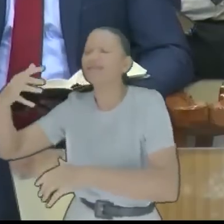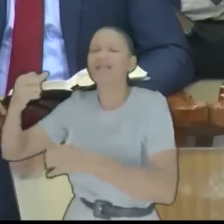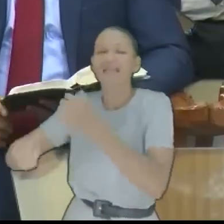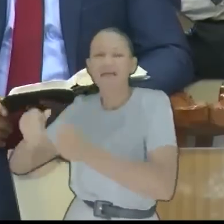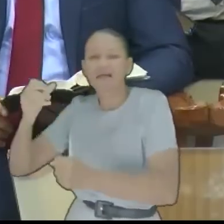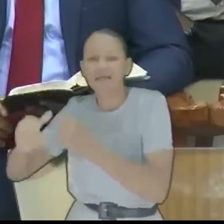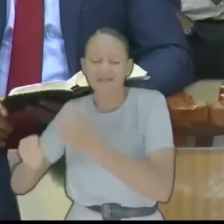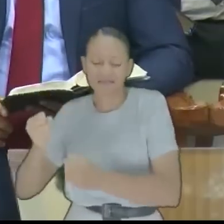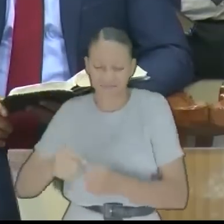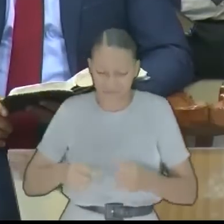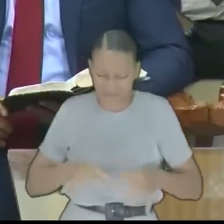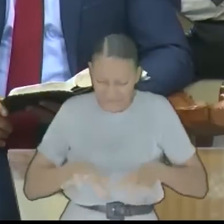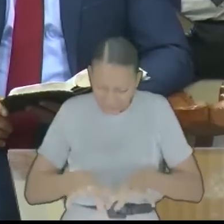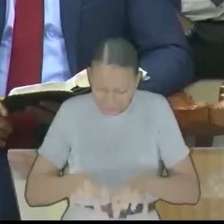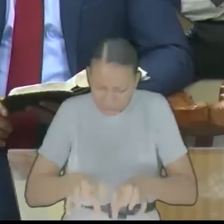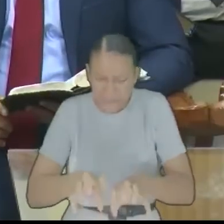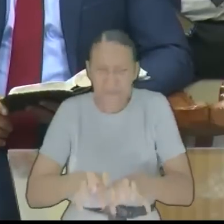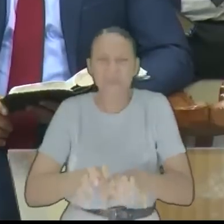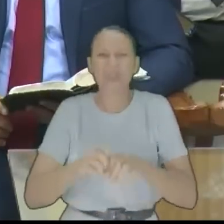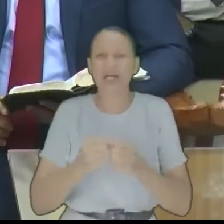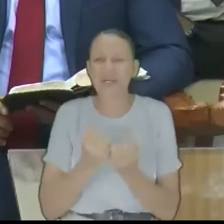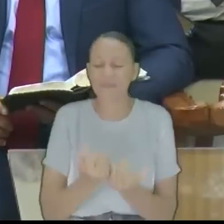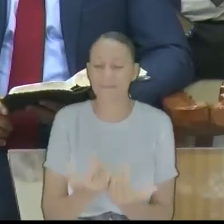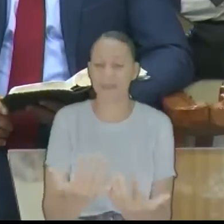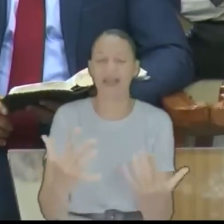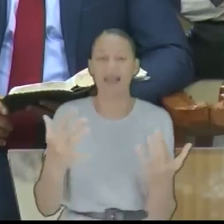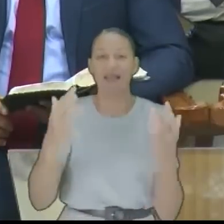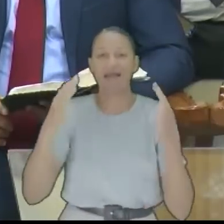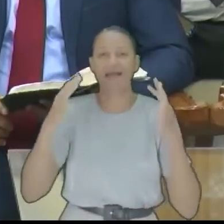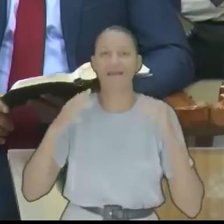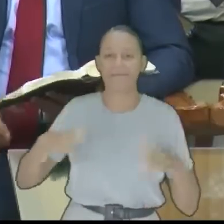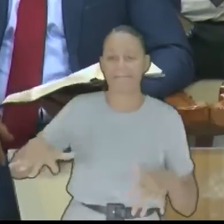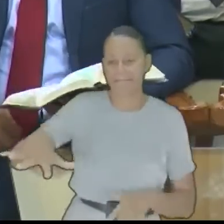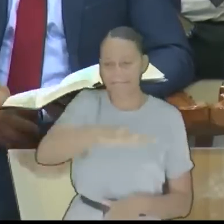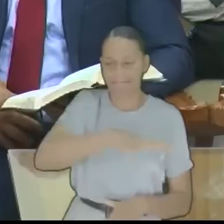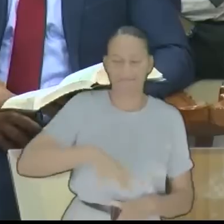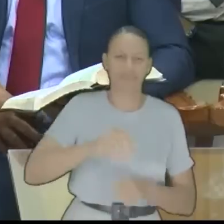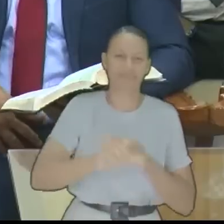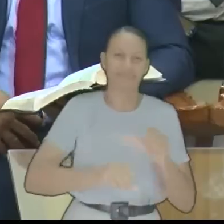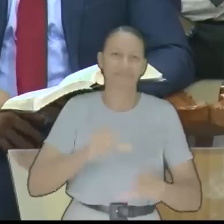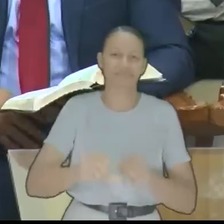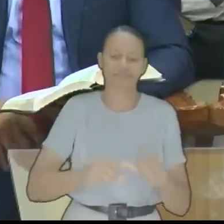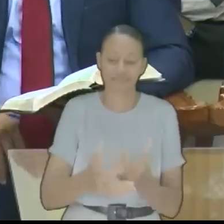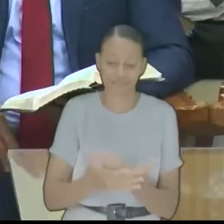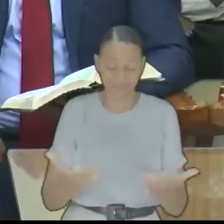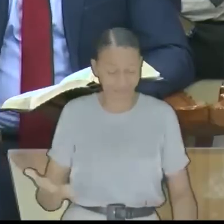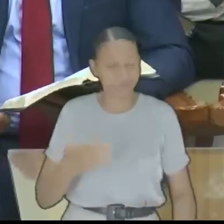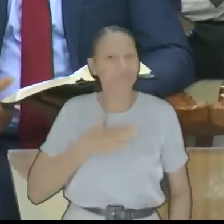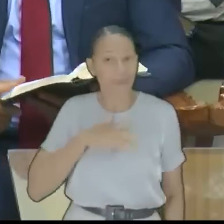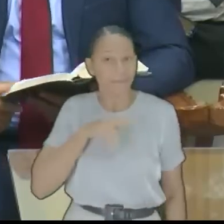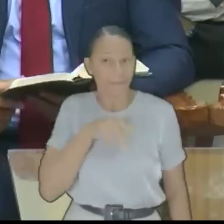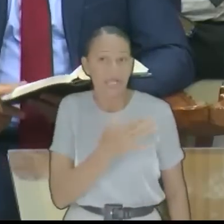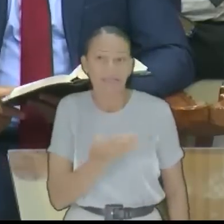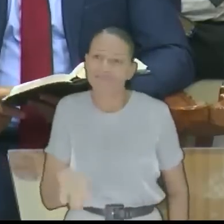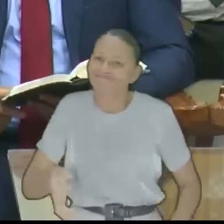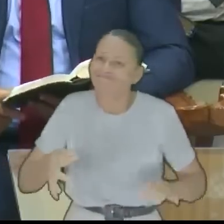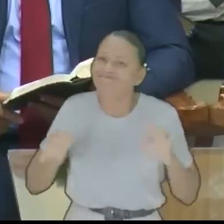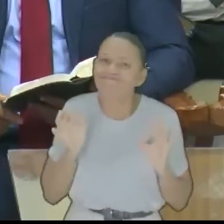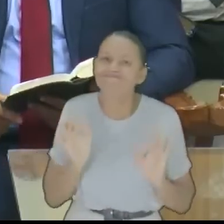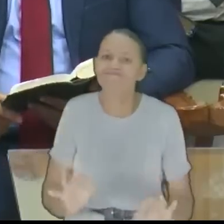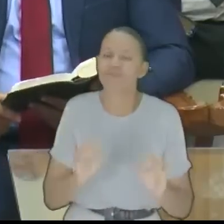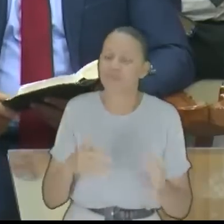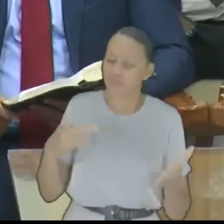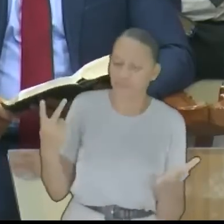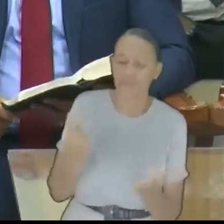ia ficar regada, quer dizer, o panorama iria mudar. E foi, meus irmãos, exatamente